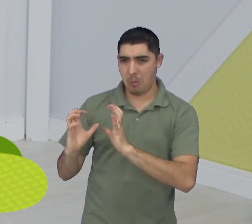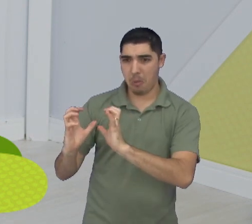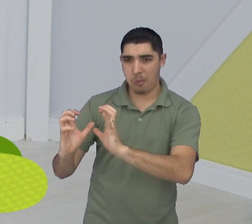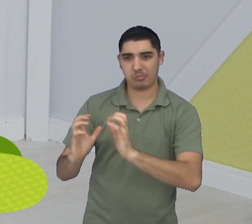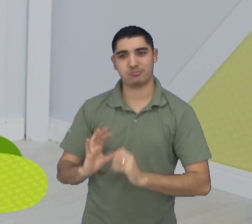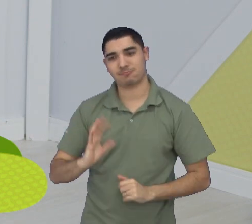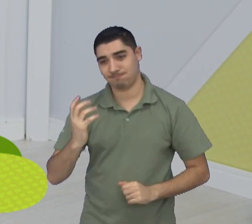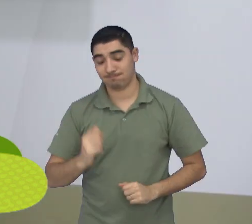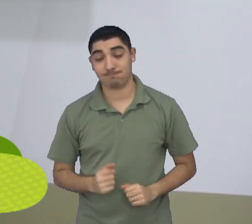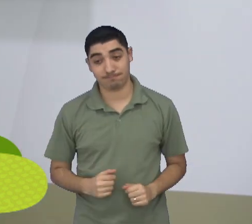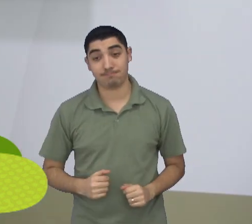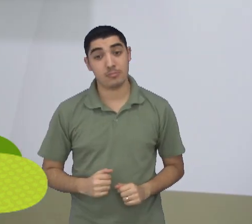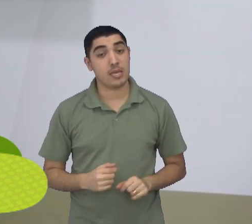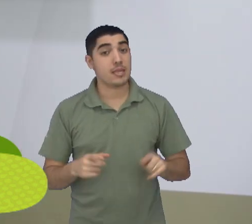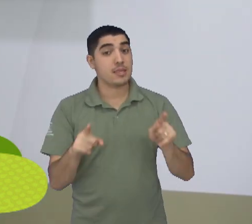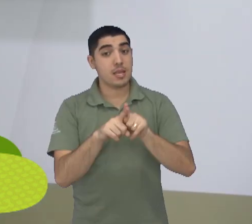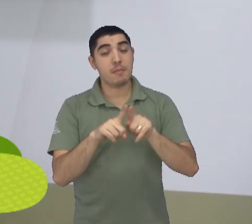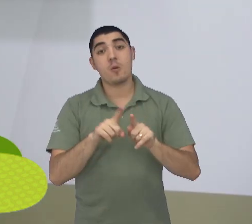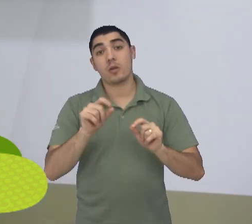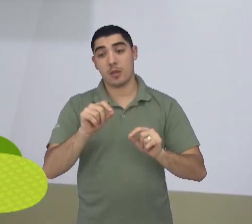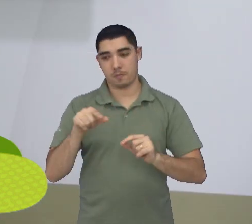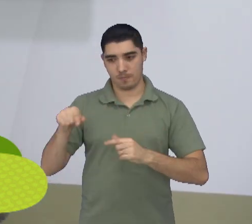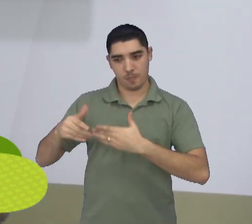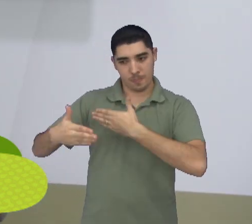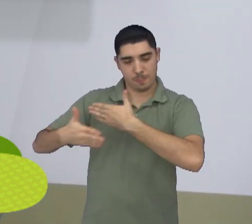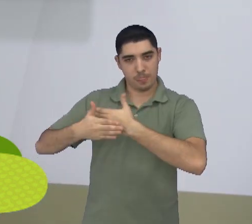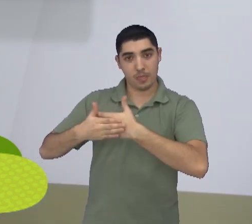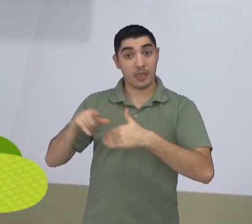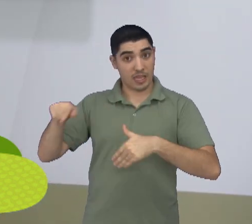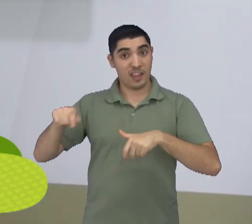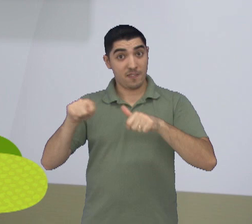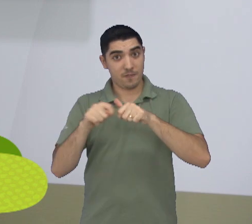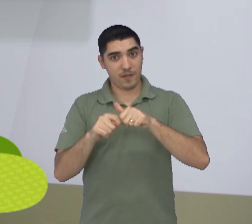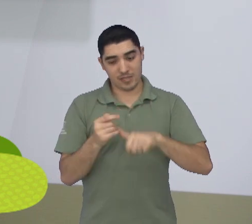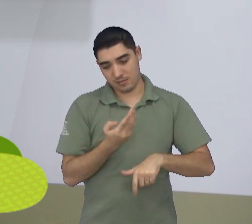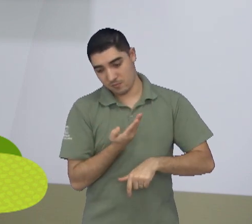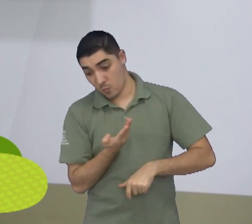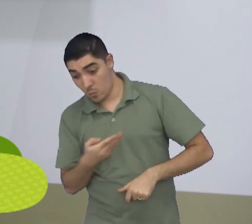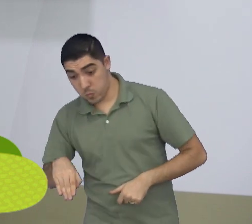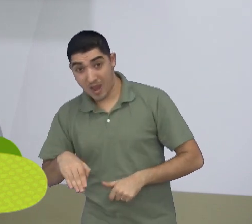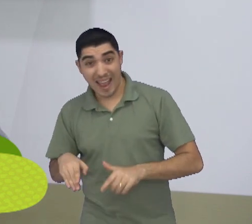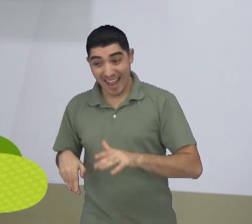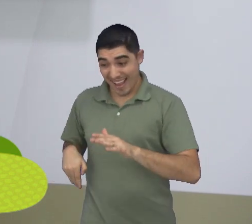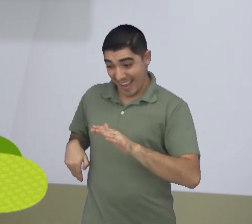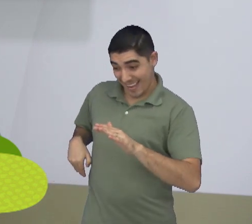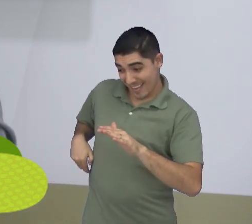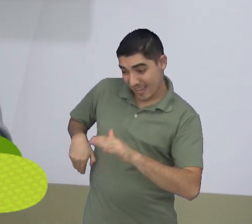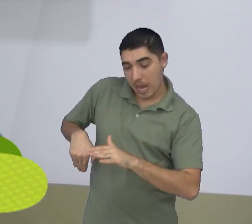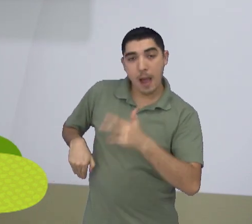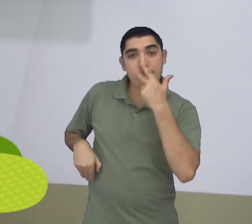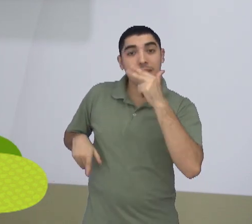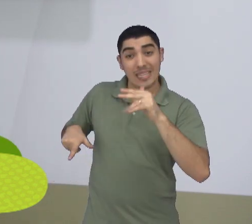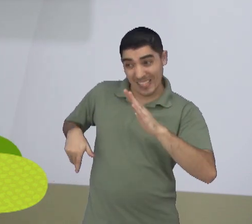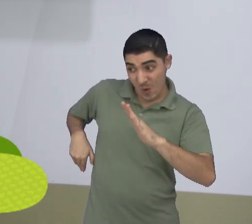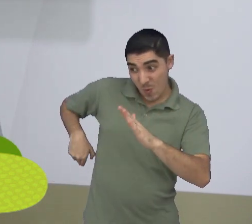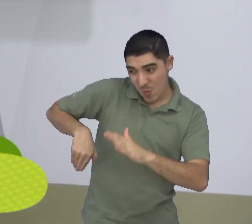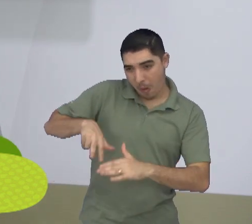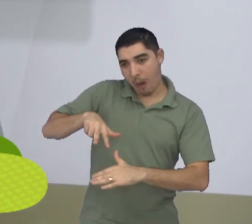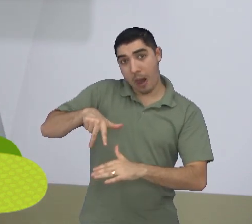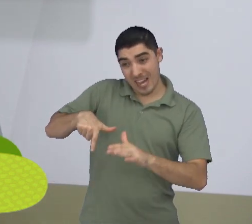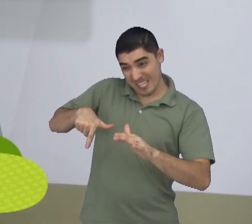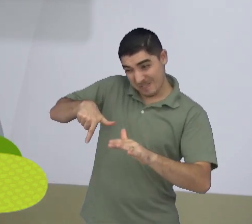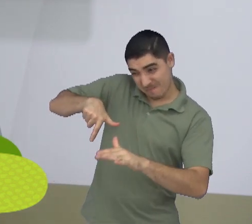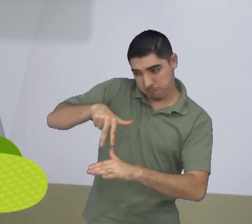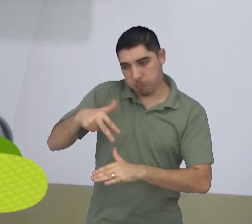aqui agora, o jogador do Barão de Mauá, ele cortou e na hora que ele foi dar o chute, eu acho que ele meio que desequilibrou um pouco também. Então